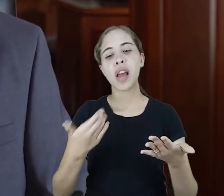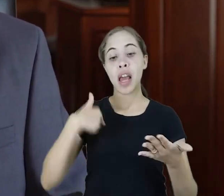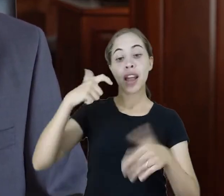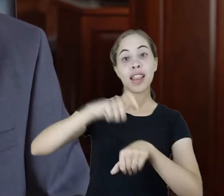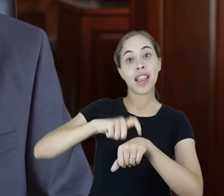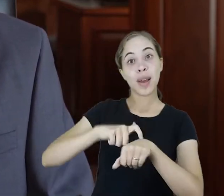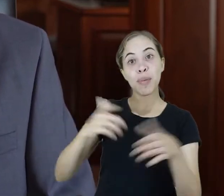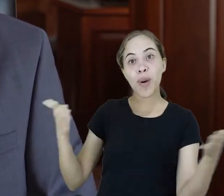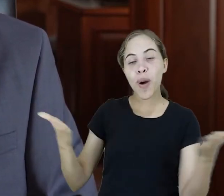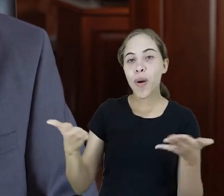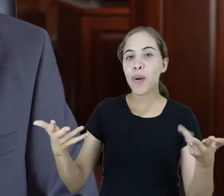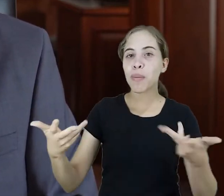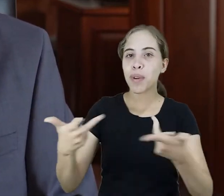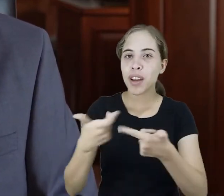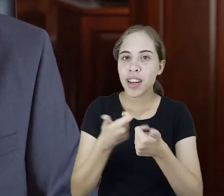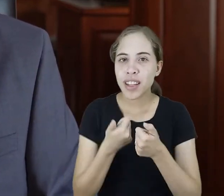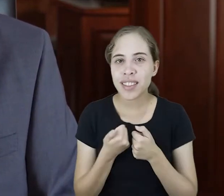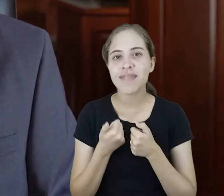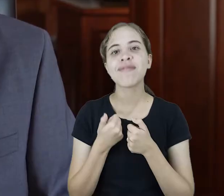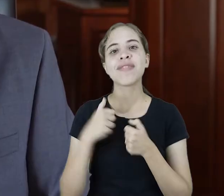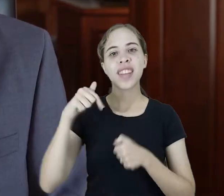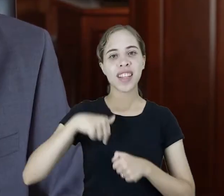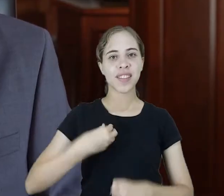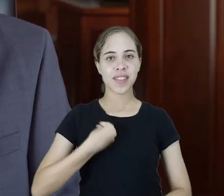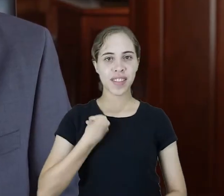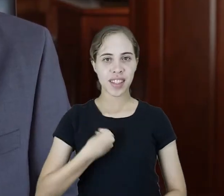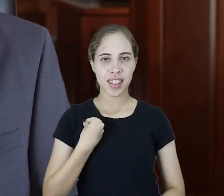neste momento emocionante de sua vida.